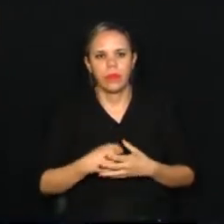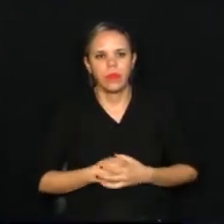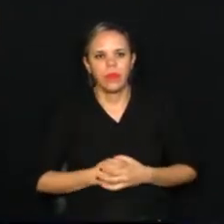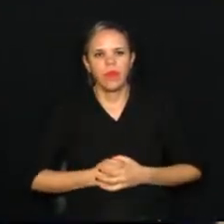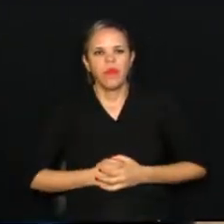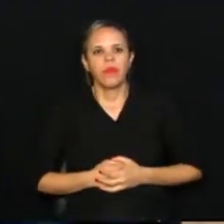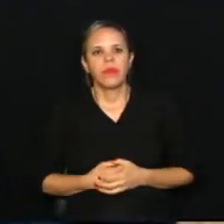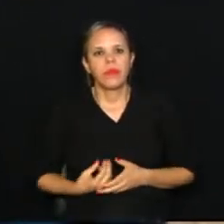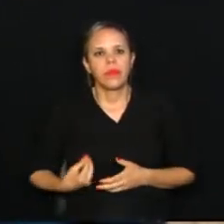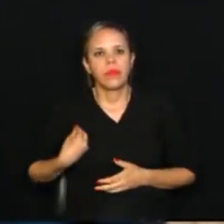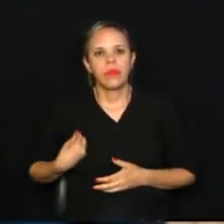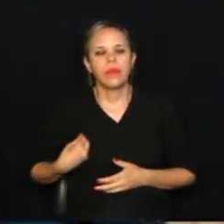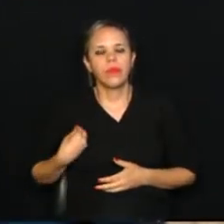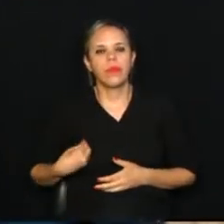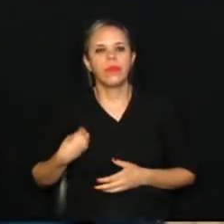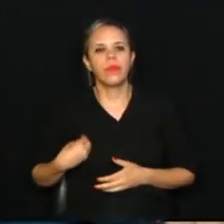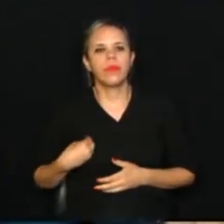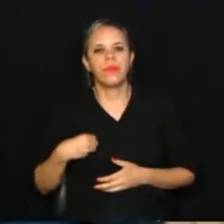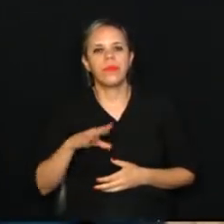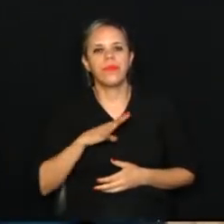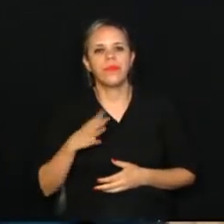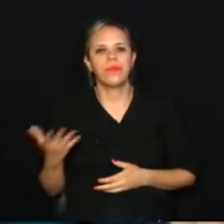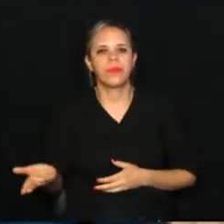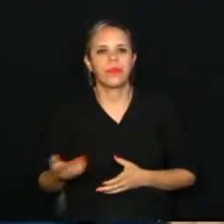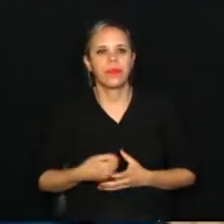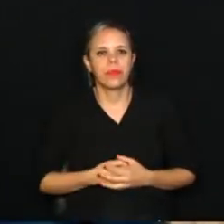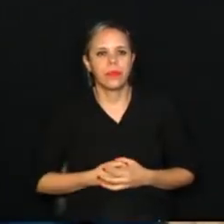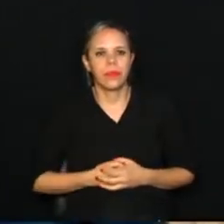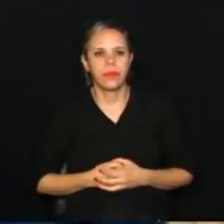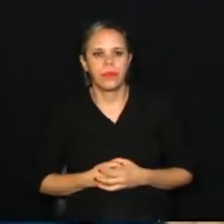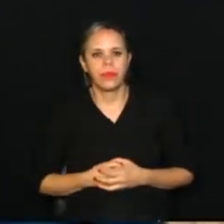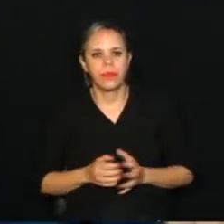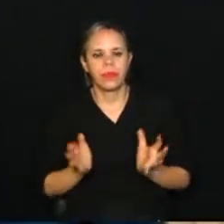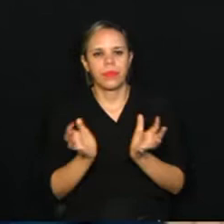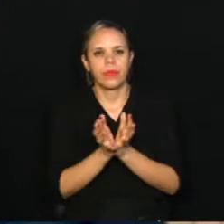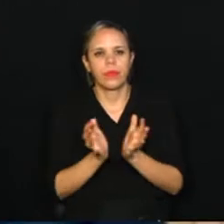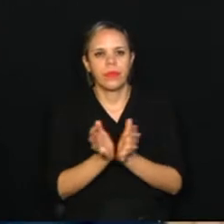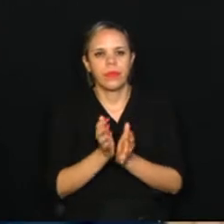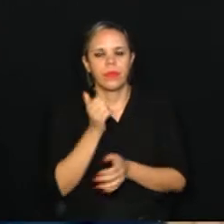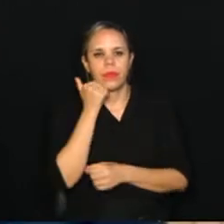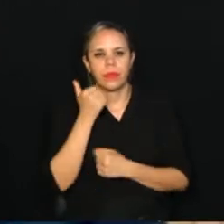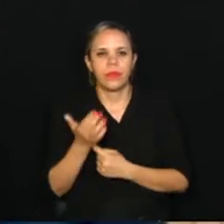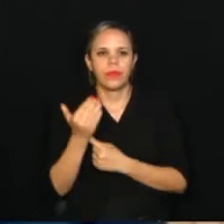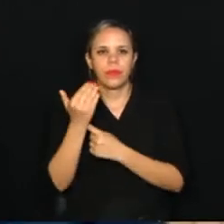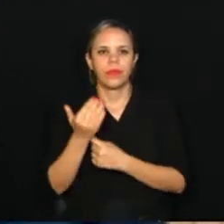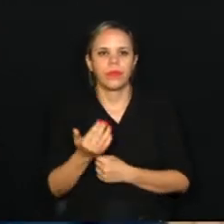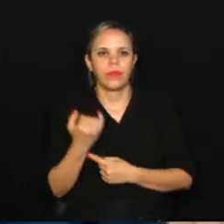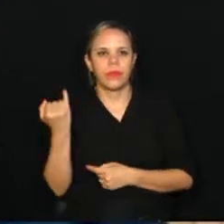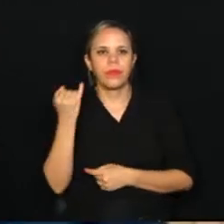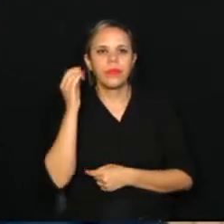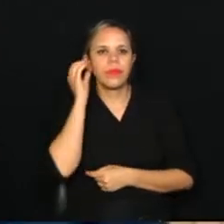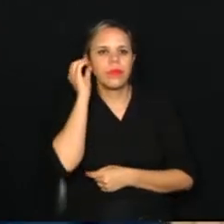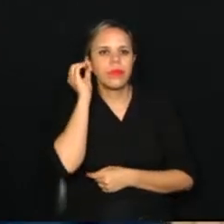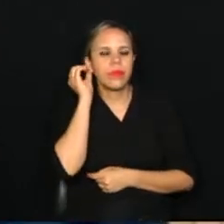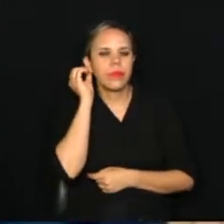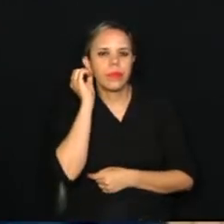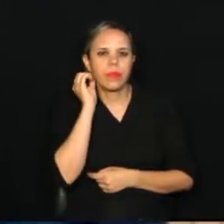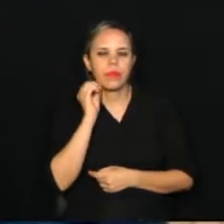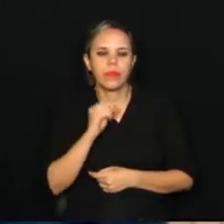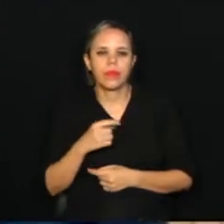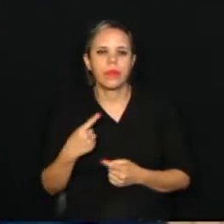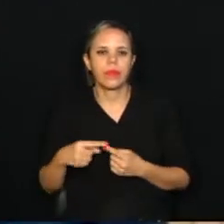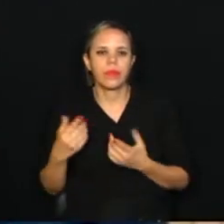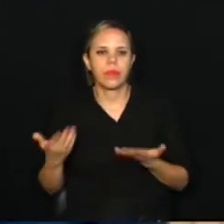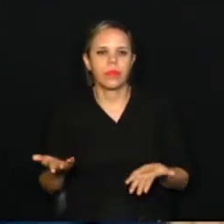na vida da nossa cidade. A Comissão de Ciência e Tecnologia é muito importante porque